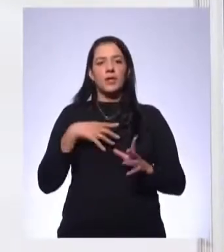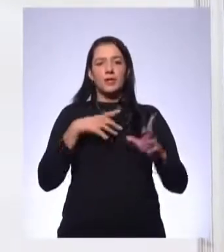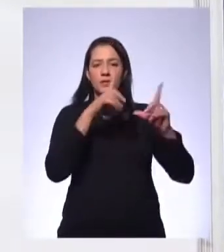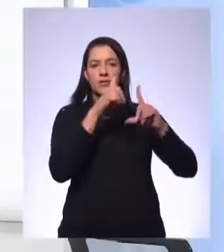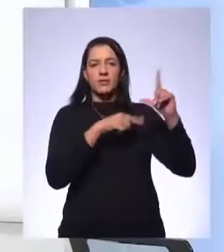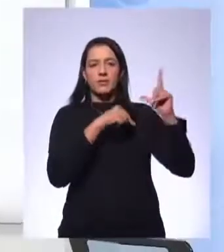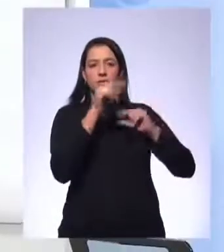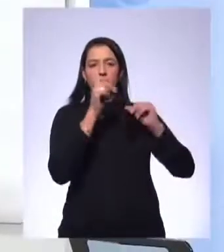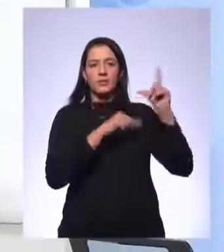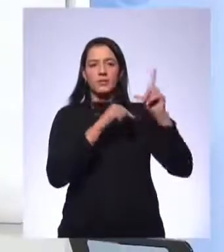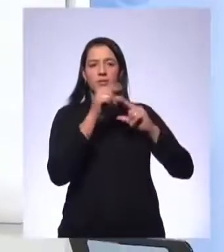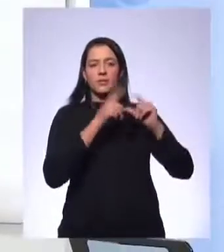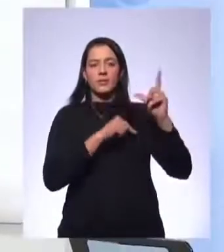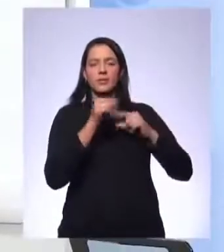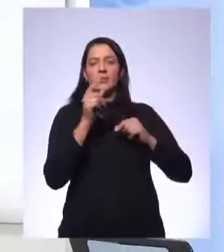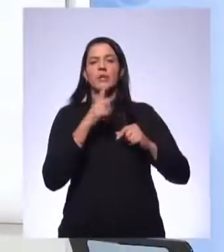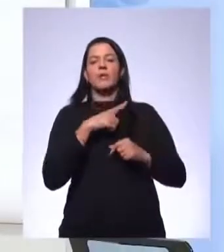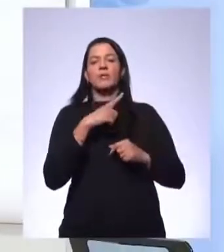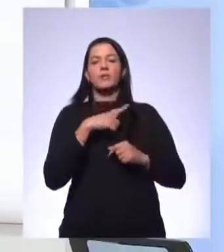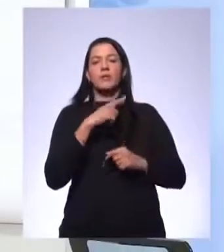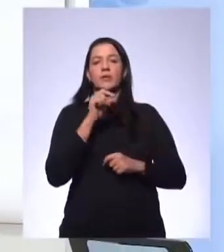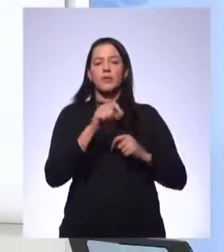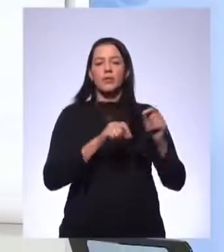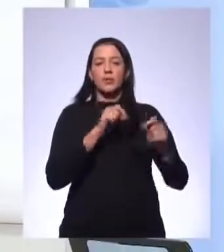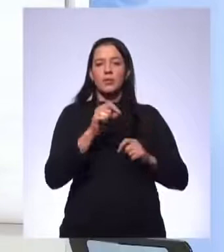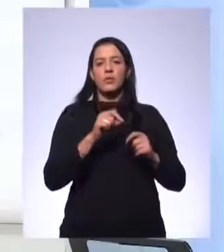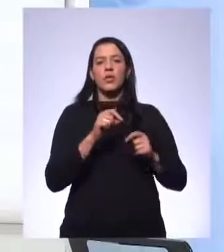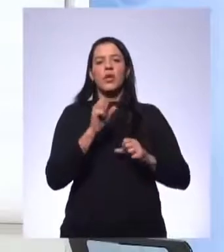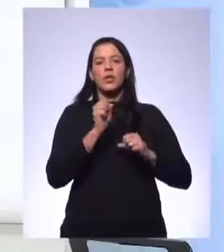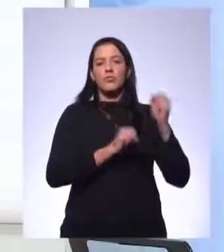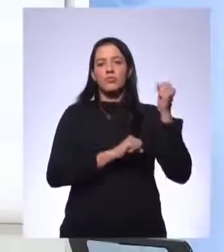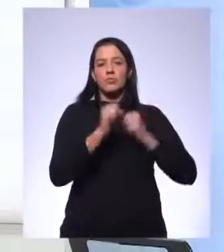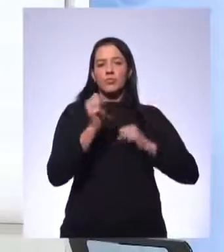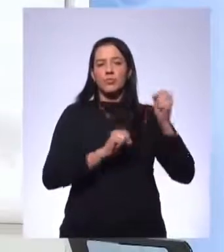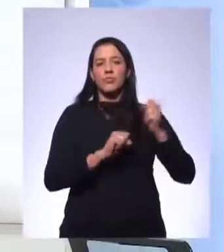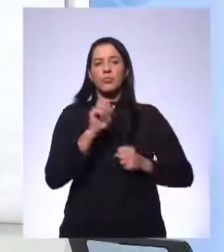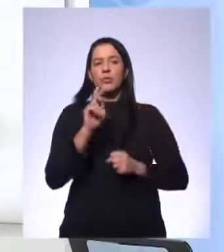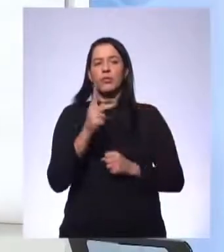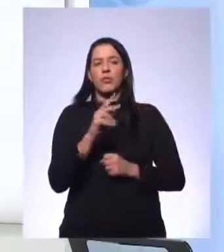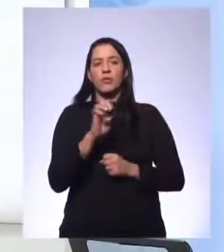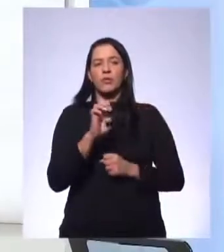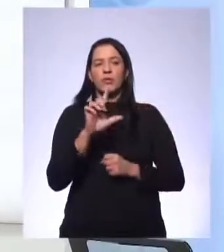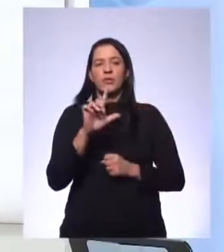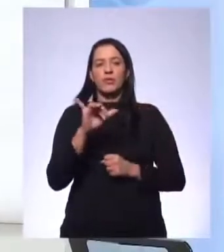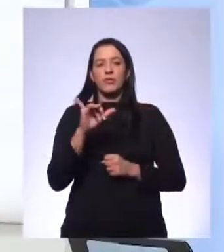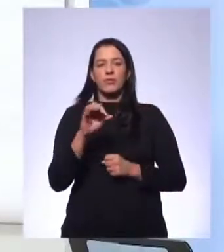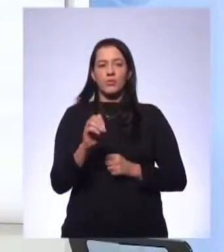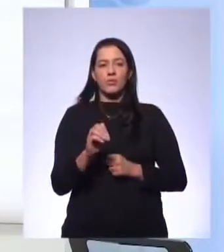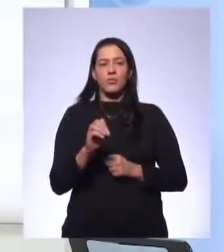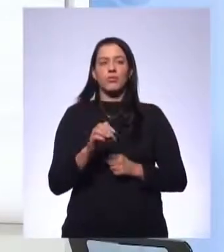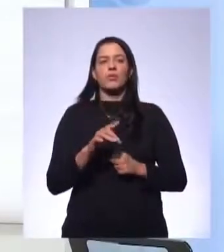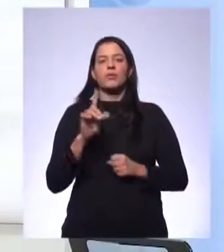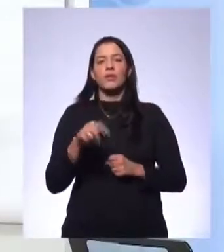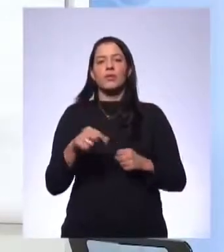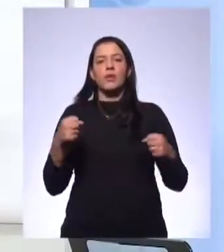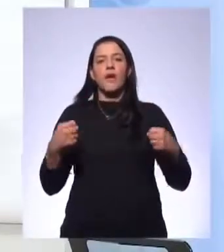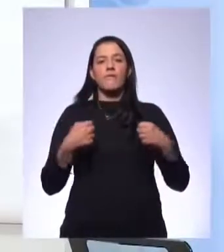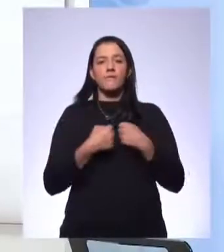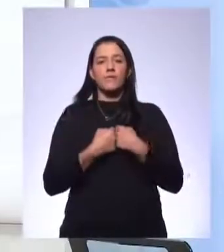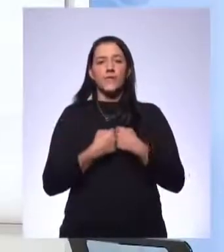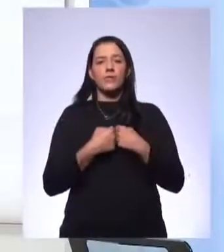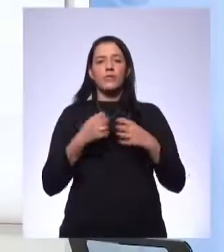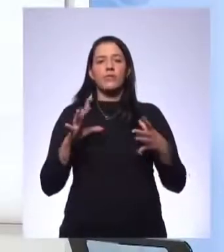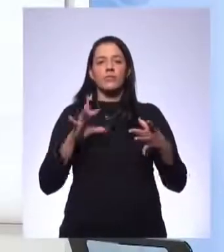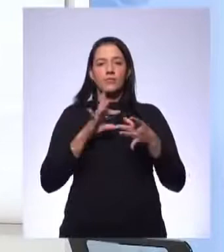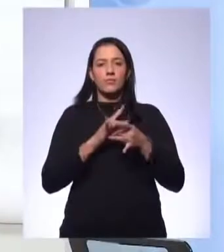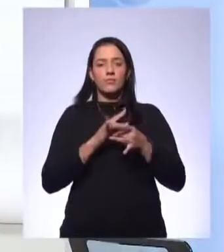estrelas são máquinas, são usinas de fabricação de hélio. É de onde vem na fusão do hidrogênio para fazer o hélio,